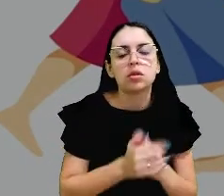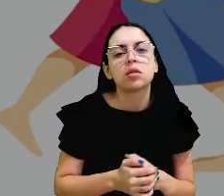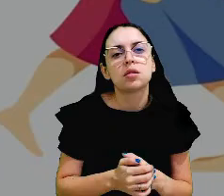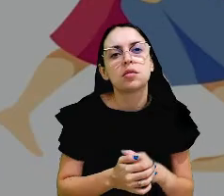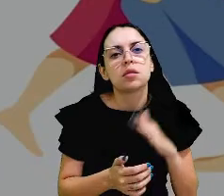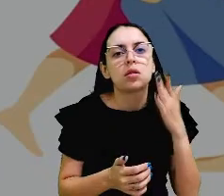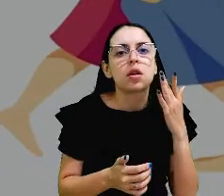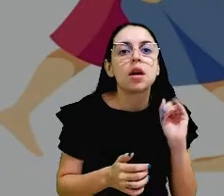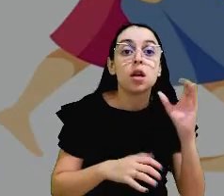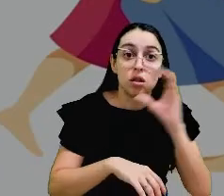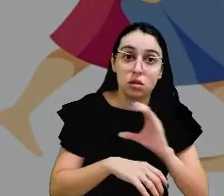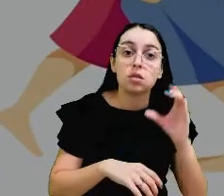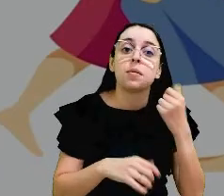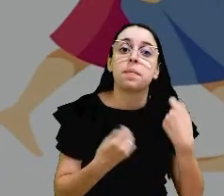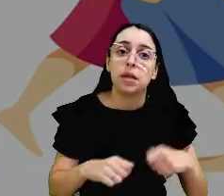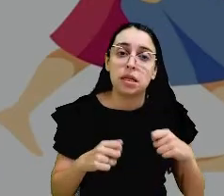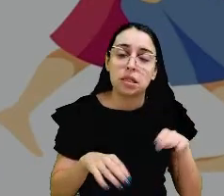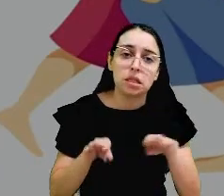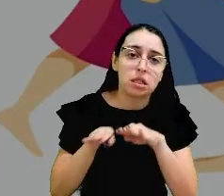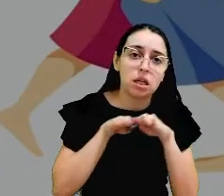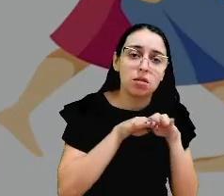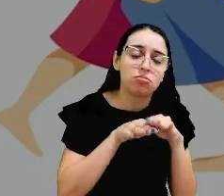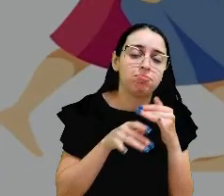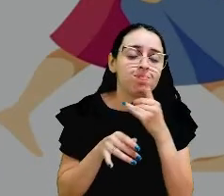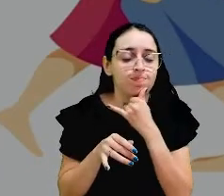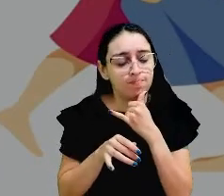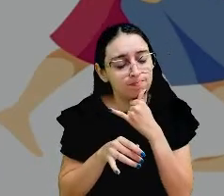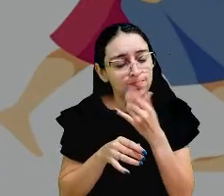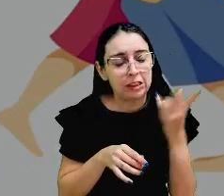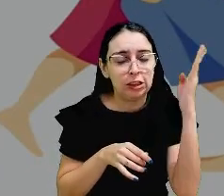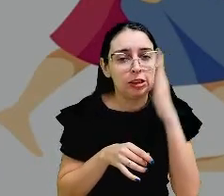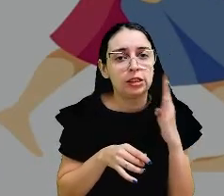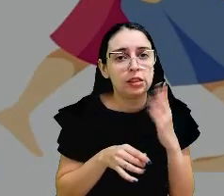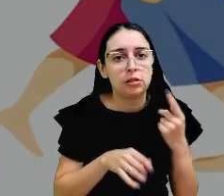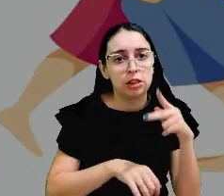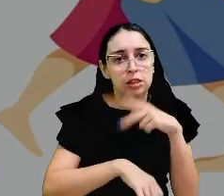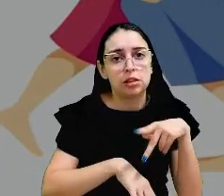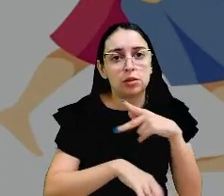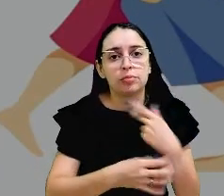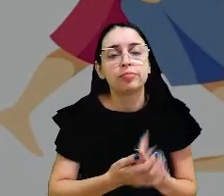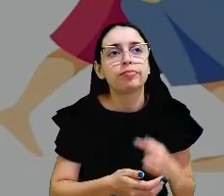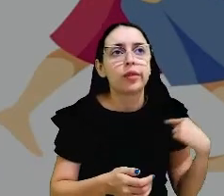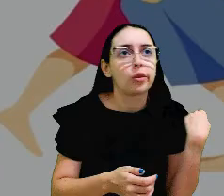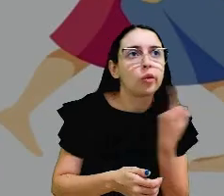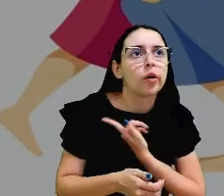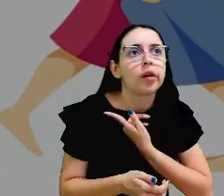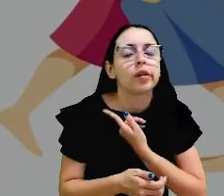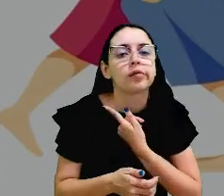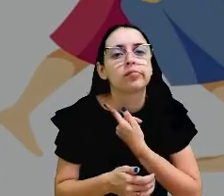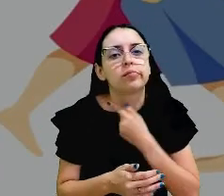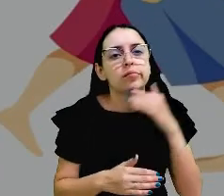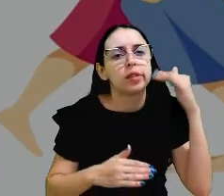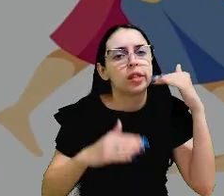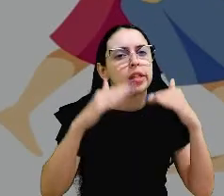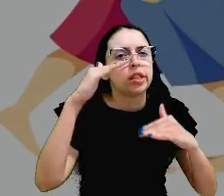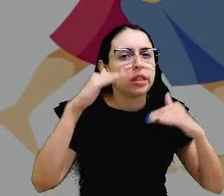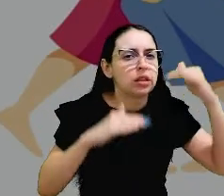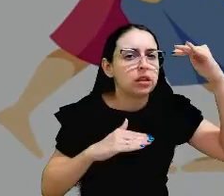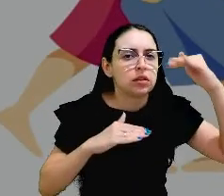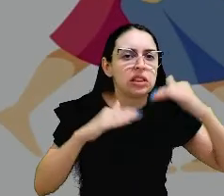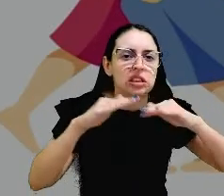em evidências científicas. Infelizmente, no nosso país, nós temos andado à margem das